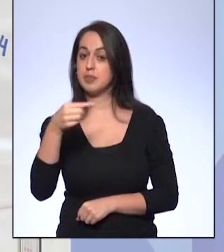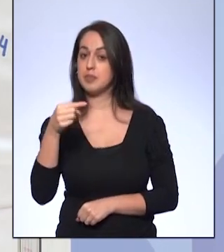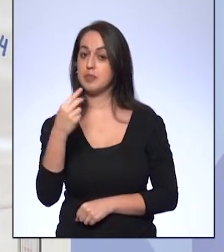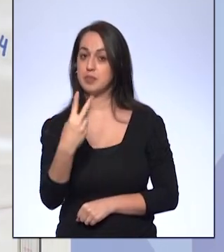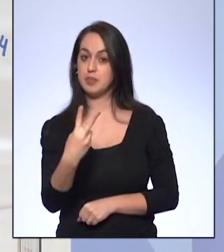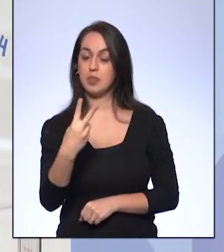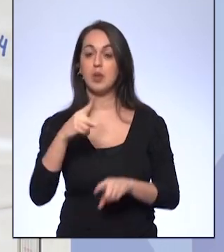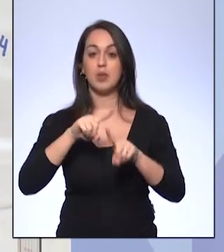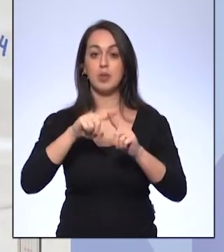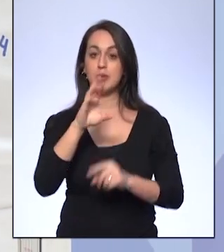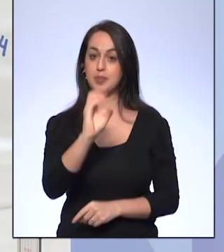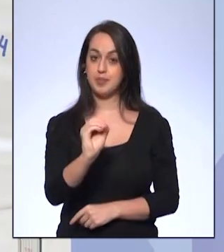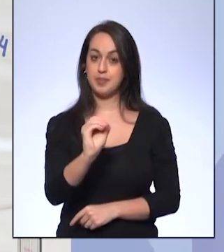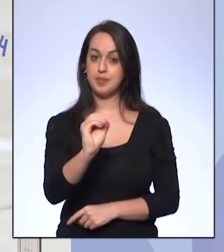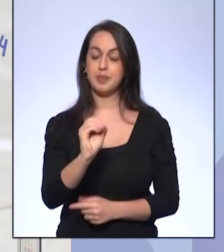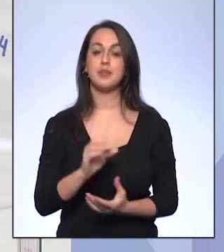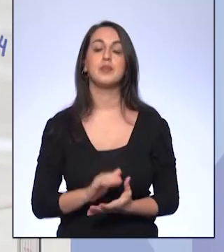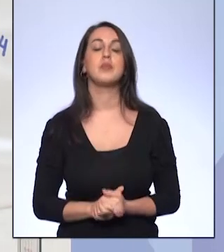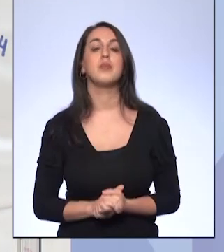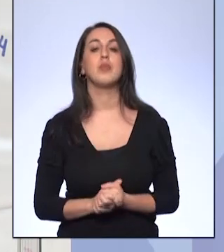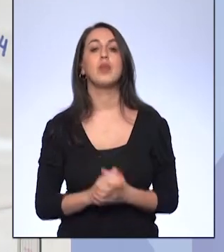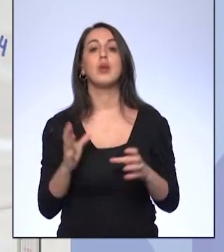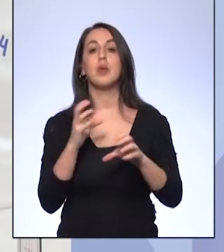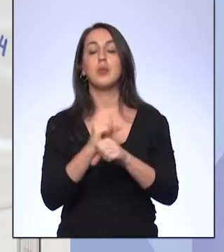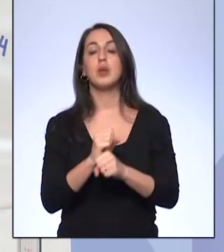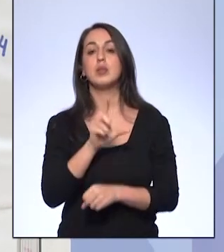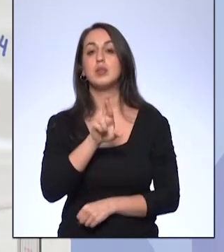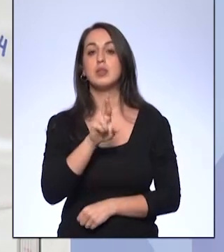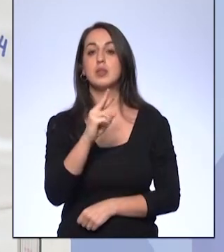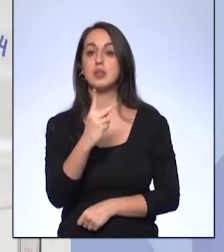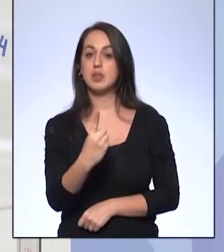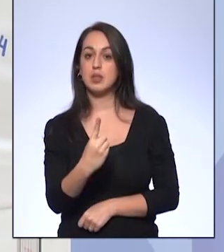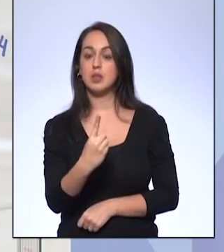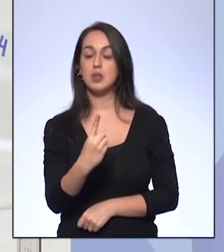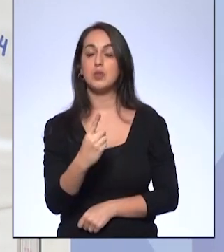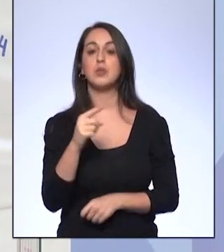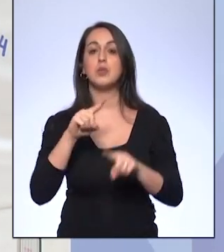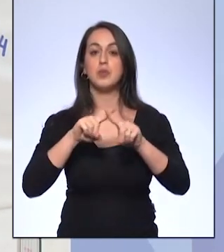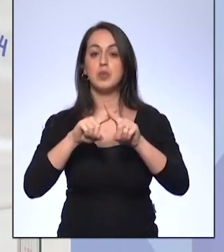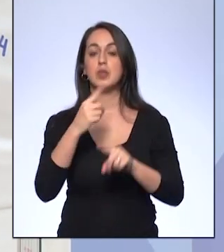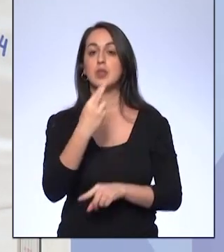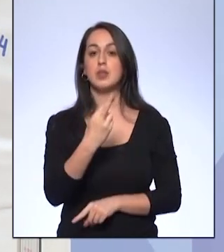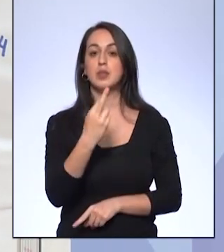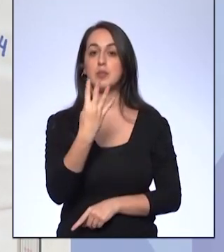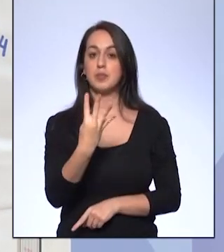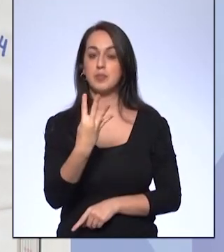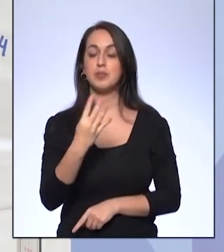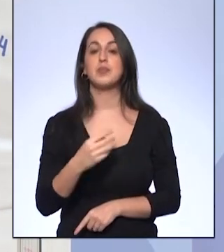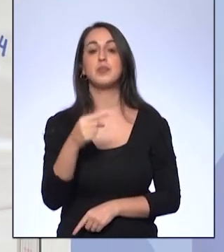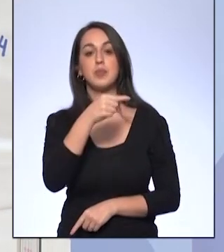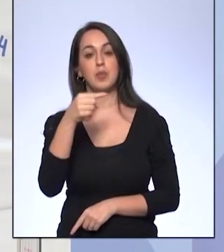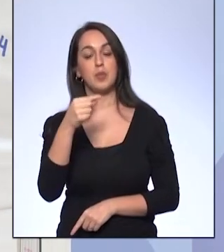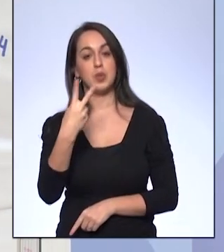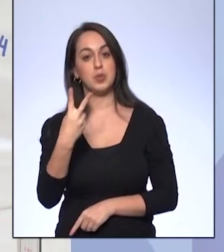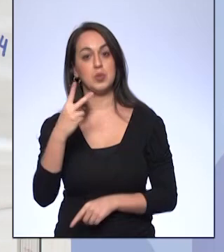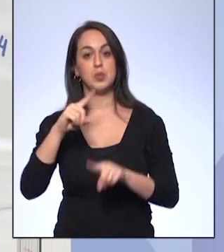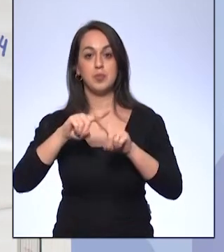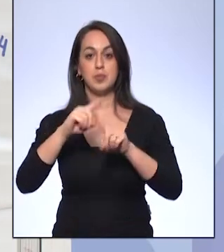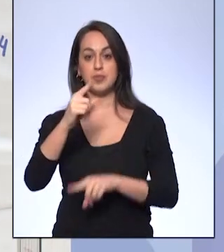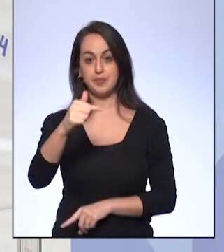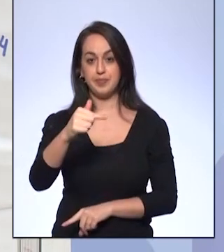-2 vezes 0, mais R1 vezes R4, -2 vezes